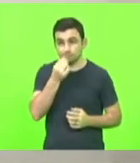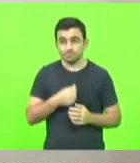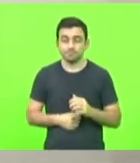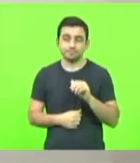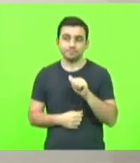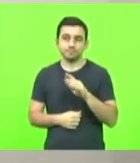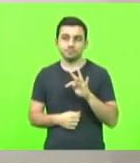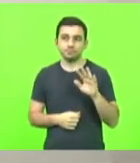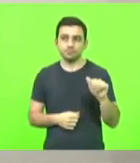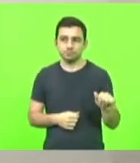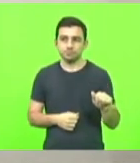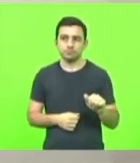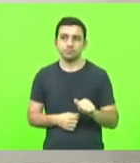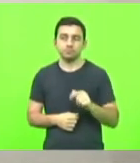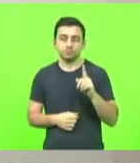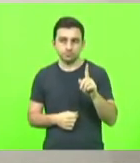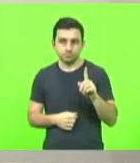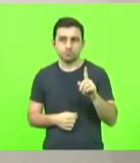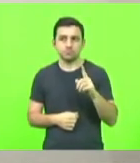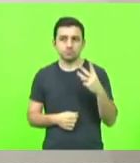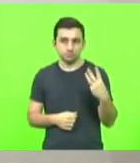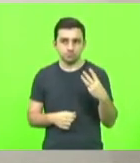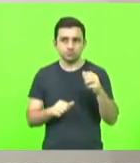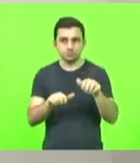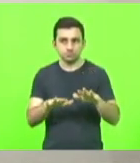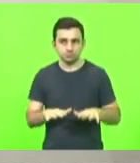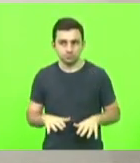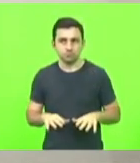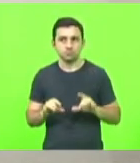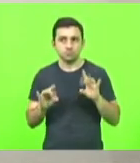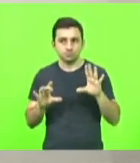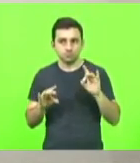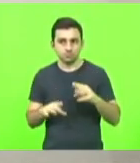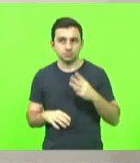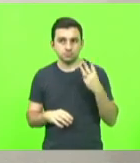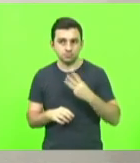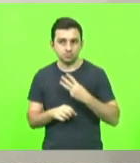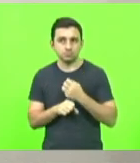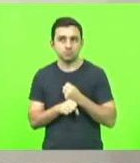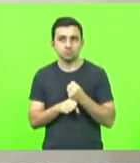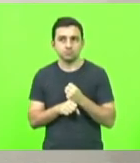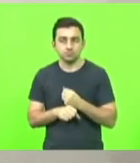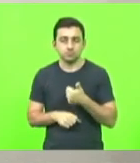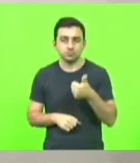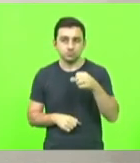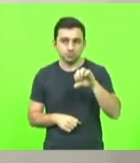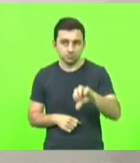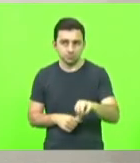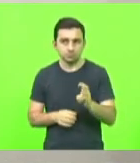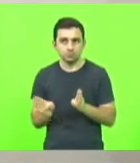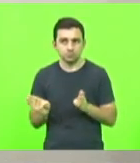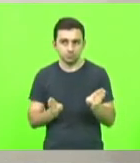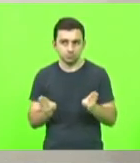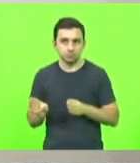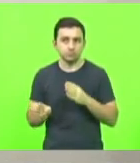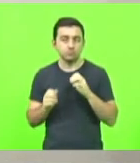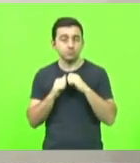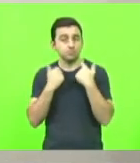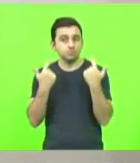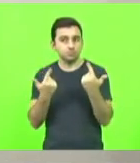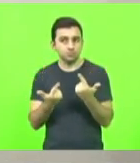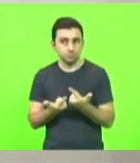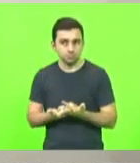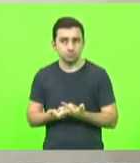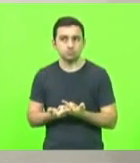Ata da 13ª sessão especial da 3ª sessão legislativa da 19ª legislatura da Assembleia